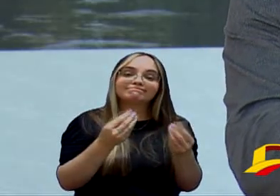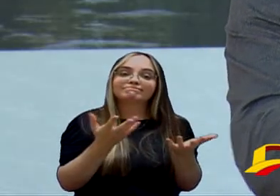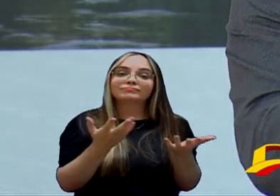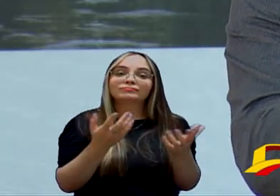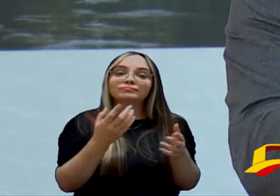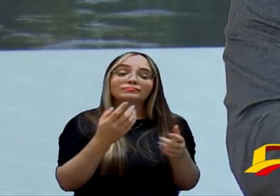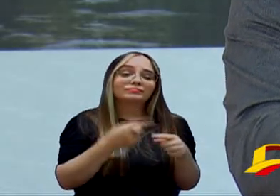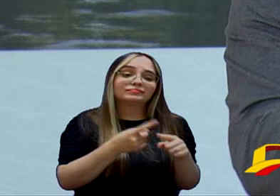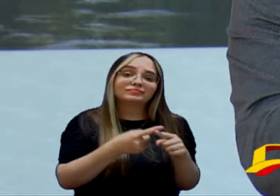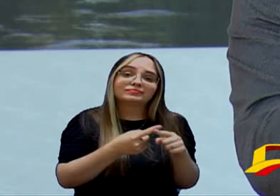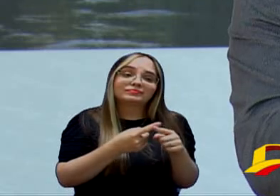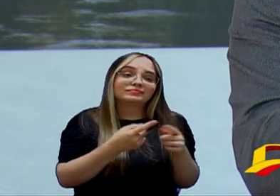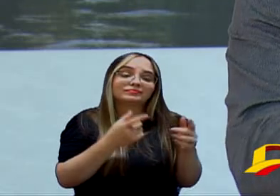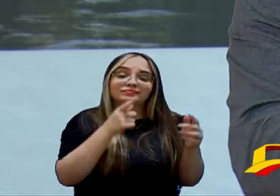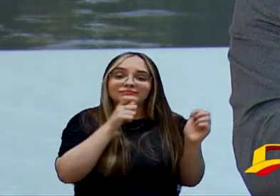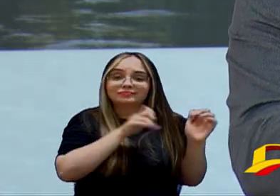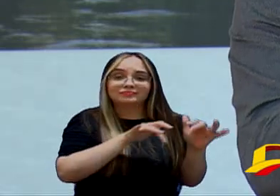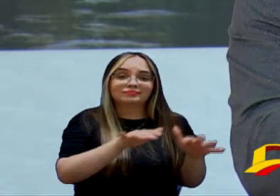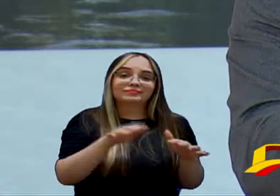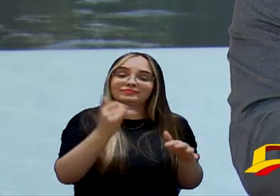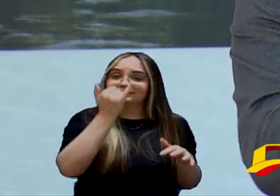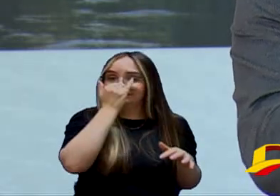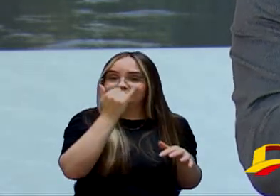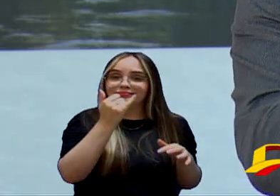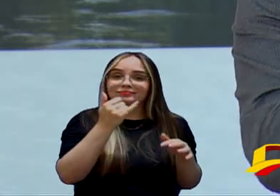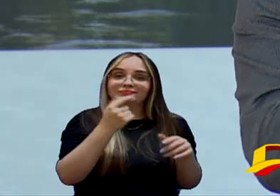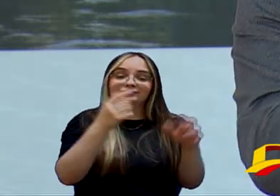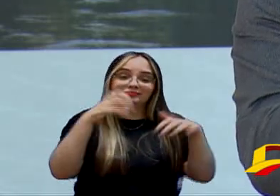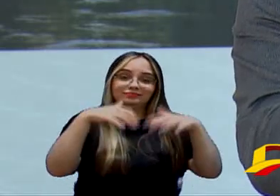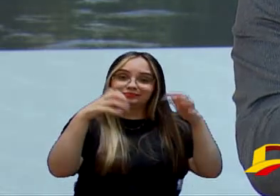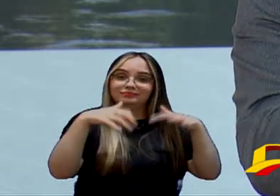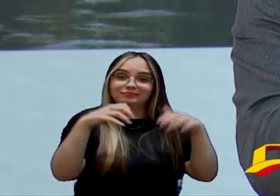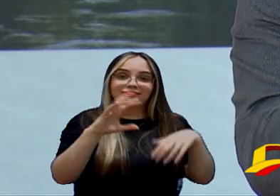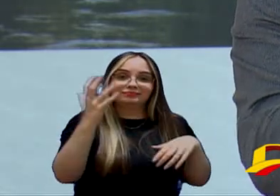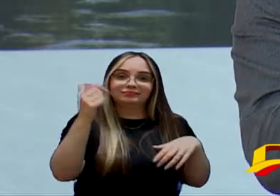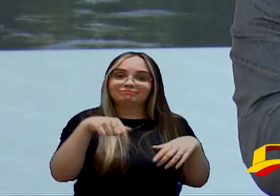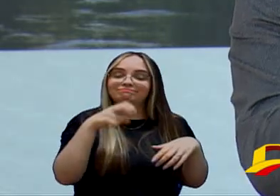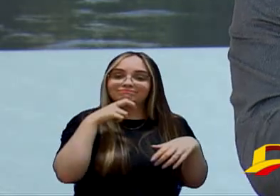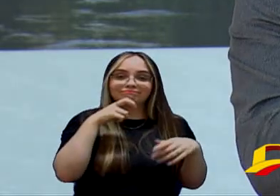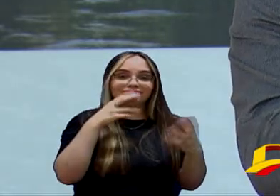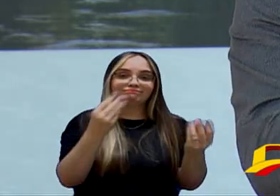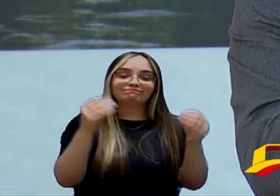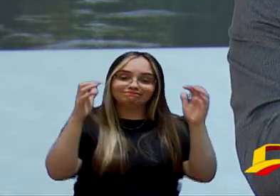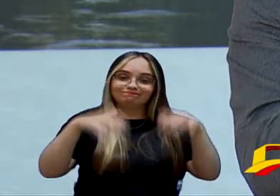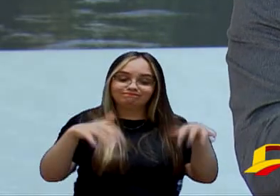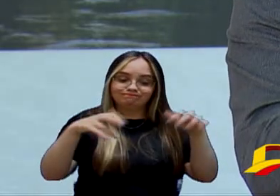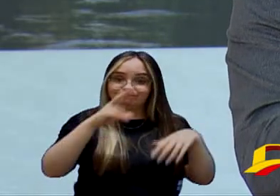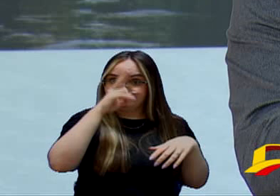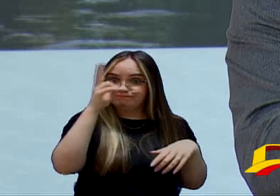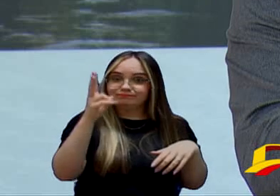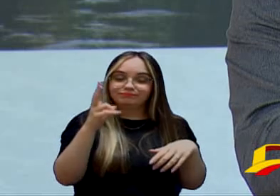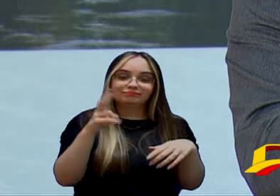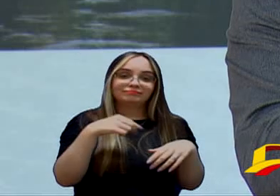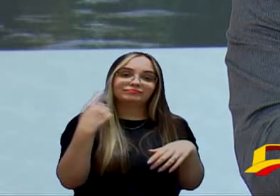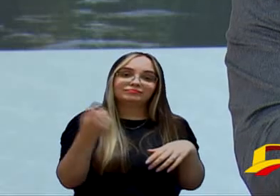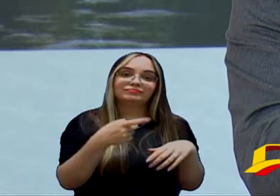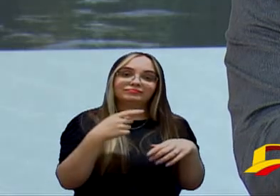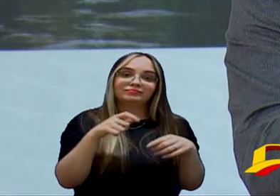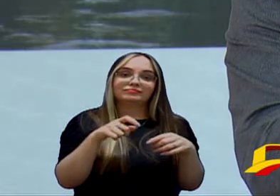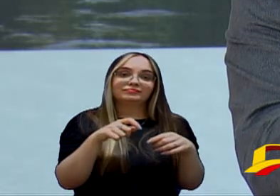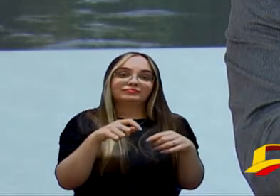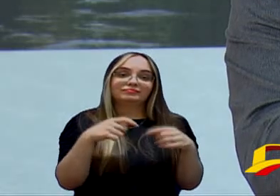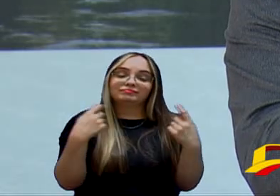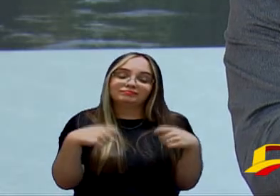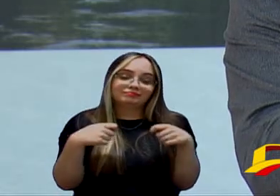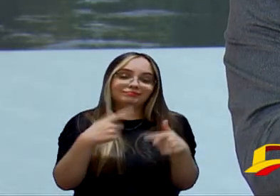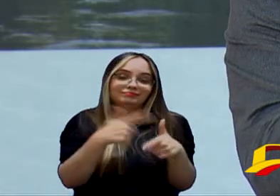minimize esse Impacto causado né pelas fortes chuvas que tem caído em Sorocaba mas que vem gerando esse grande transtorno